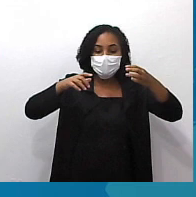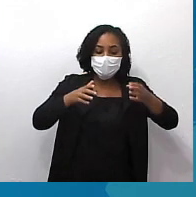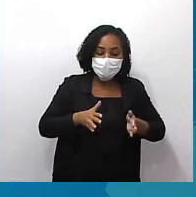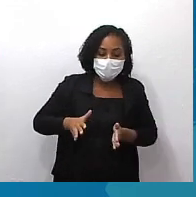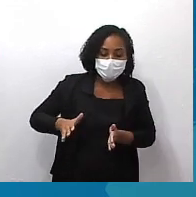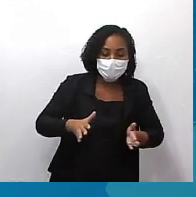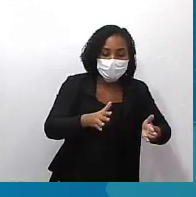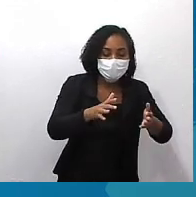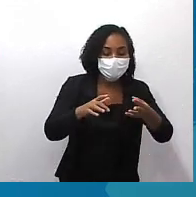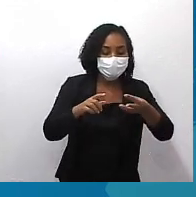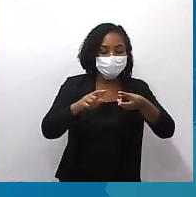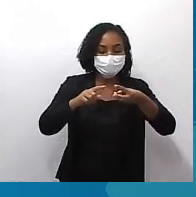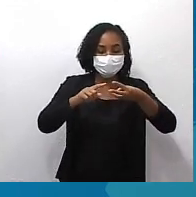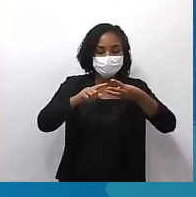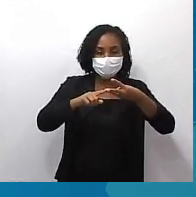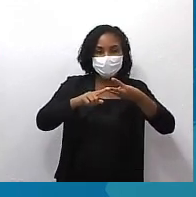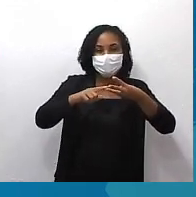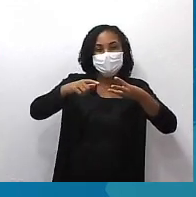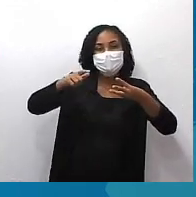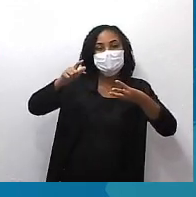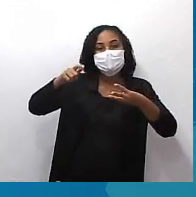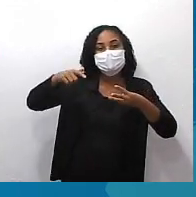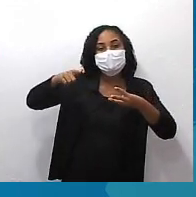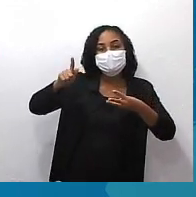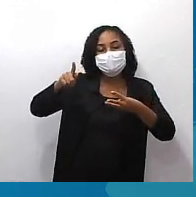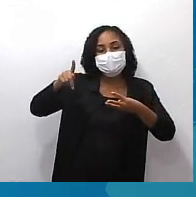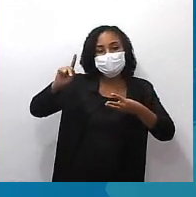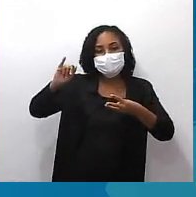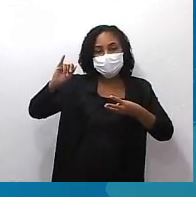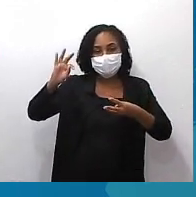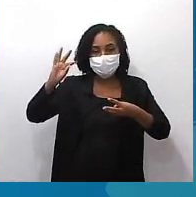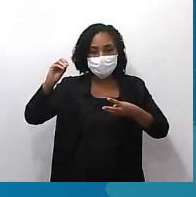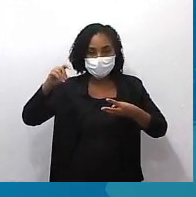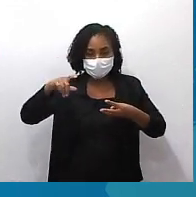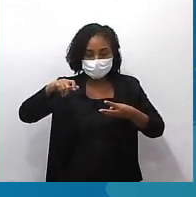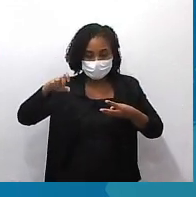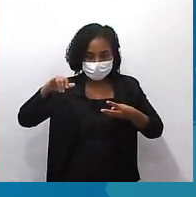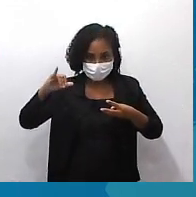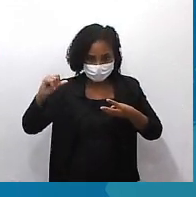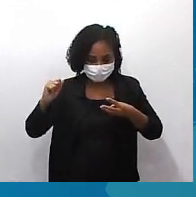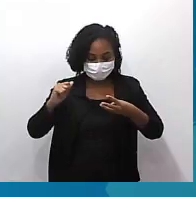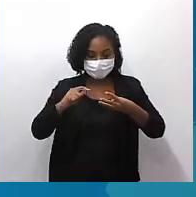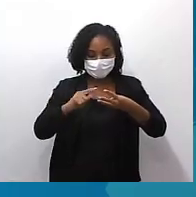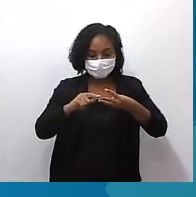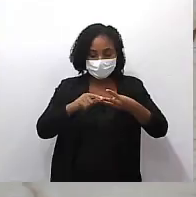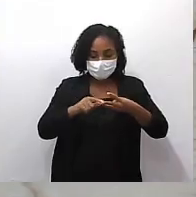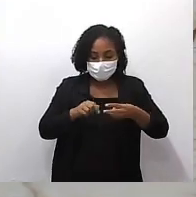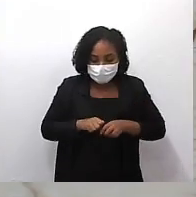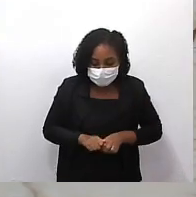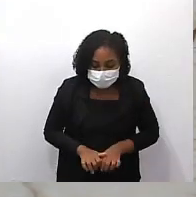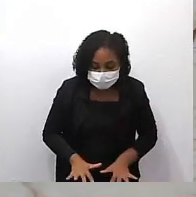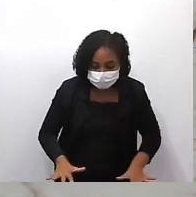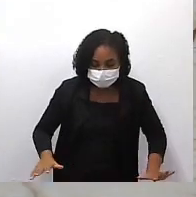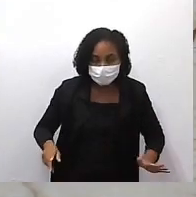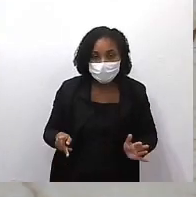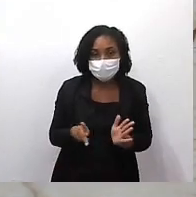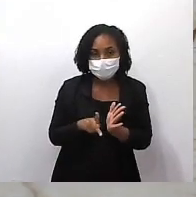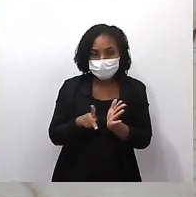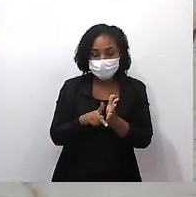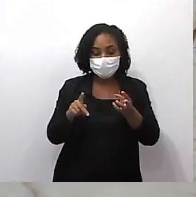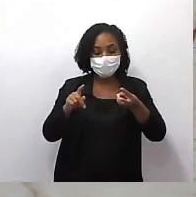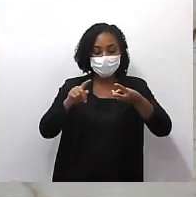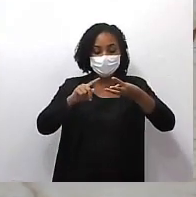regime da criptorreica, que é justamente aquele das águas subterrâneas, dos olhos d'água, e também temos rios de